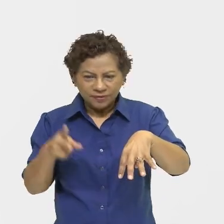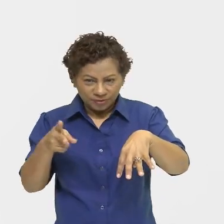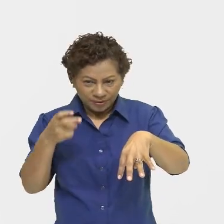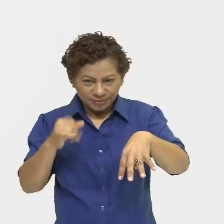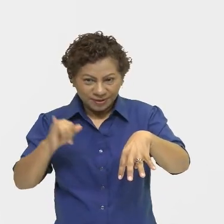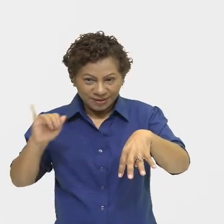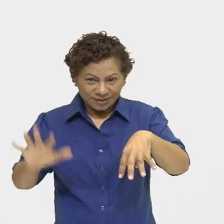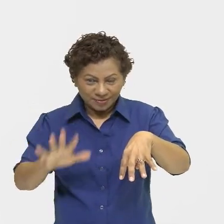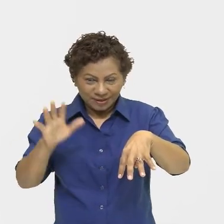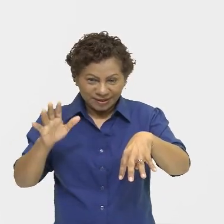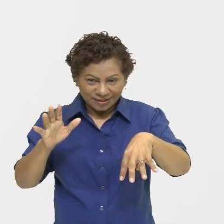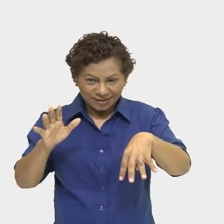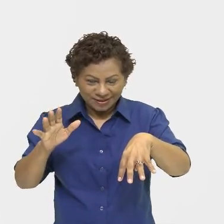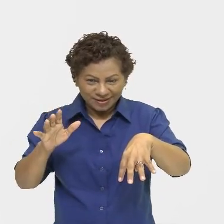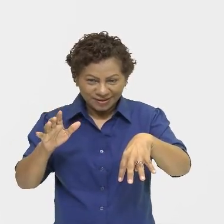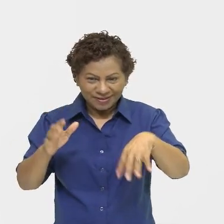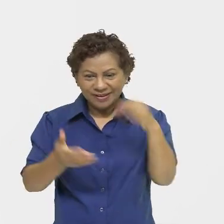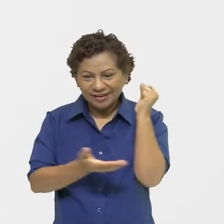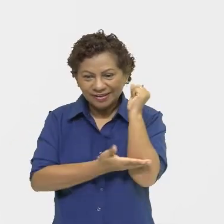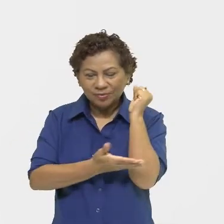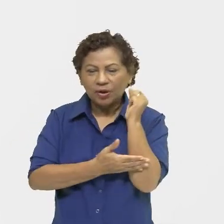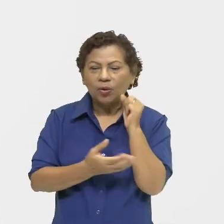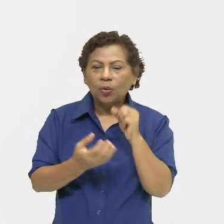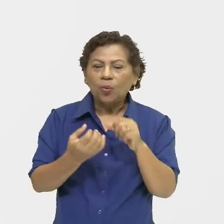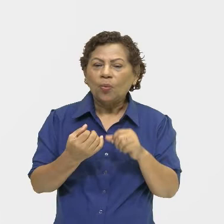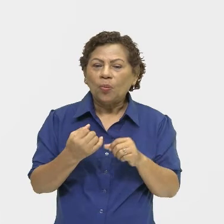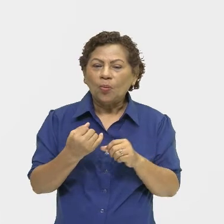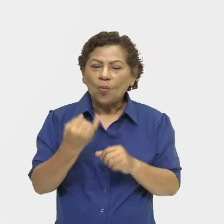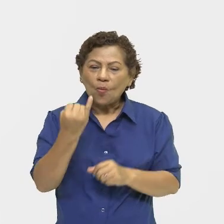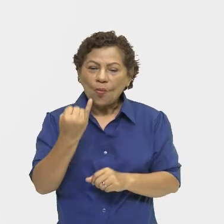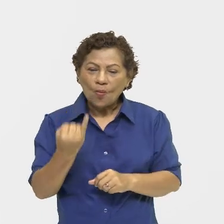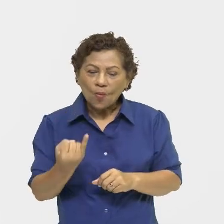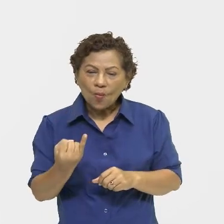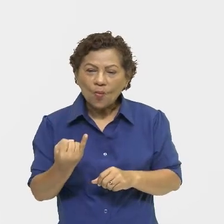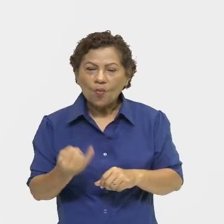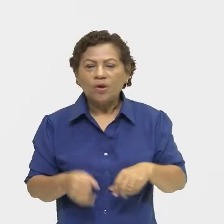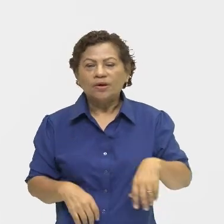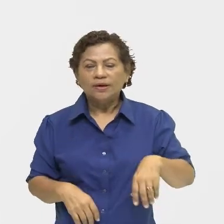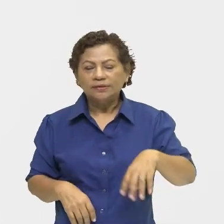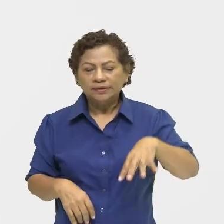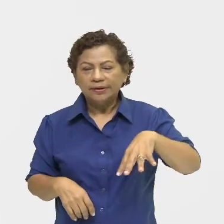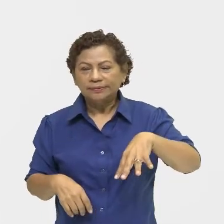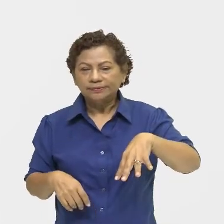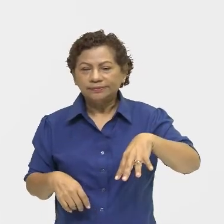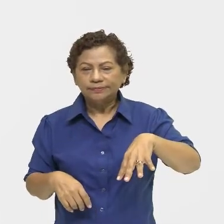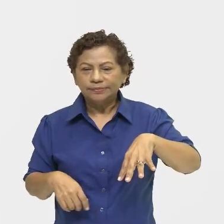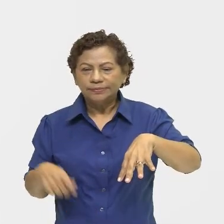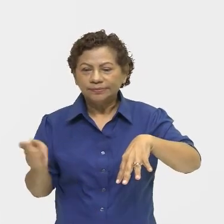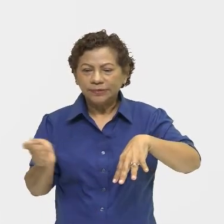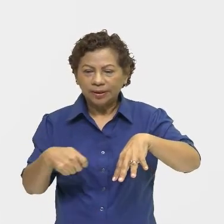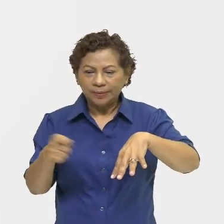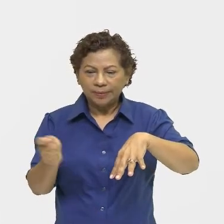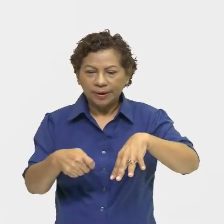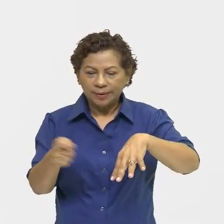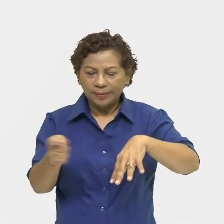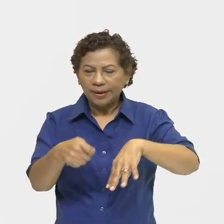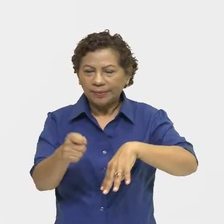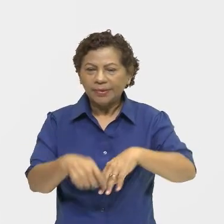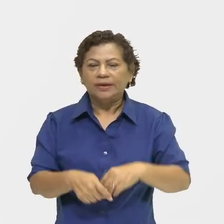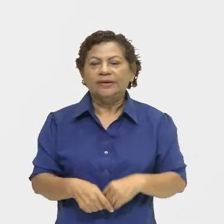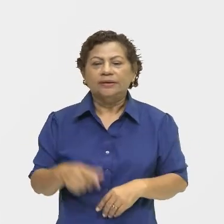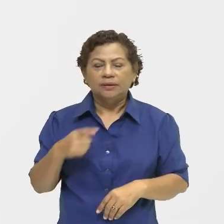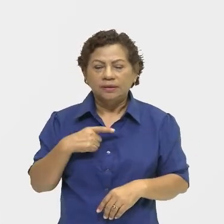vendo aí na imagem, ó. É como se fosse esse sininho aí de metal, de tamanhos diferentes.